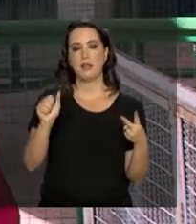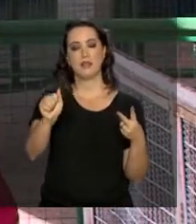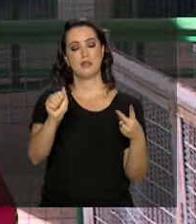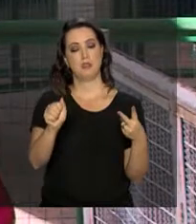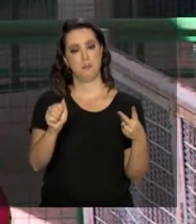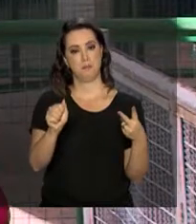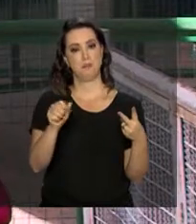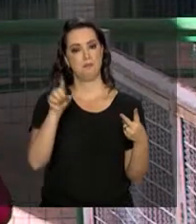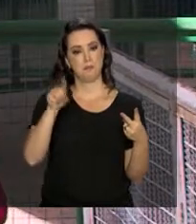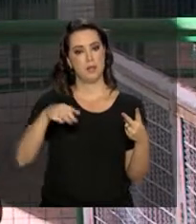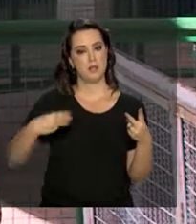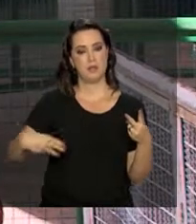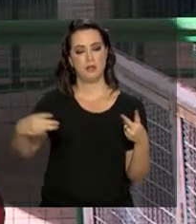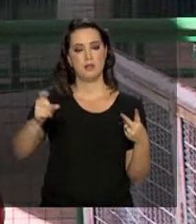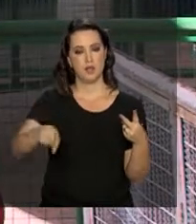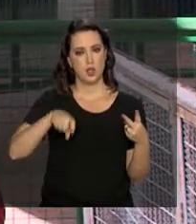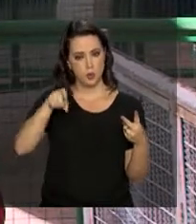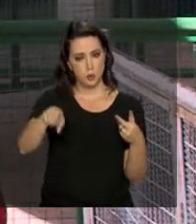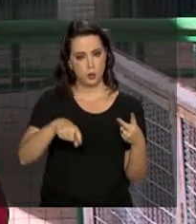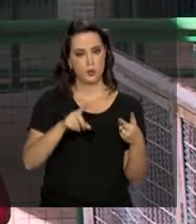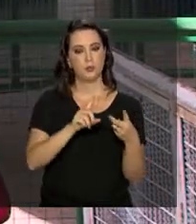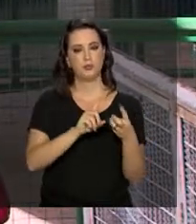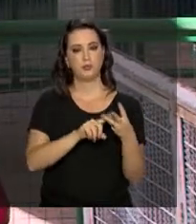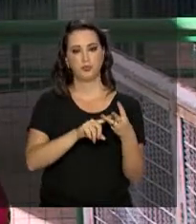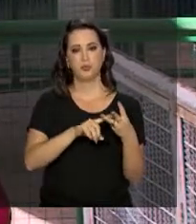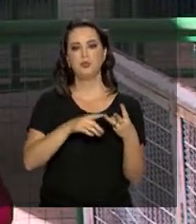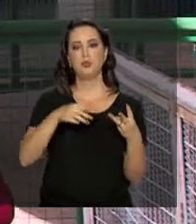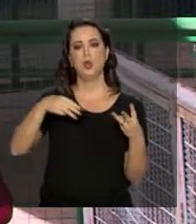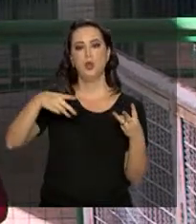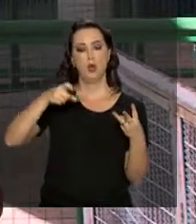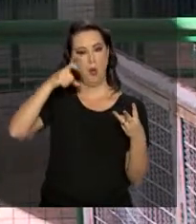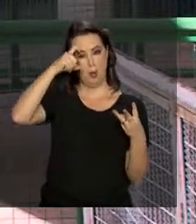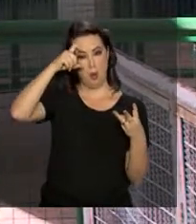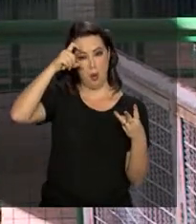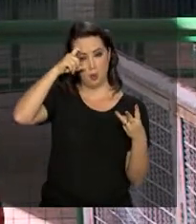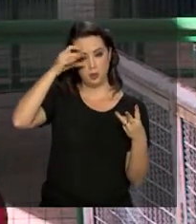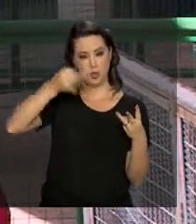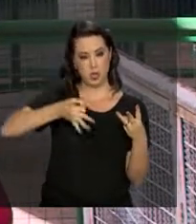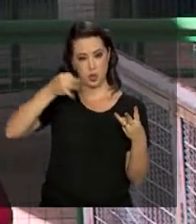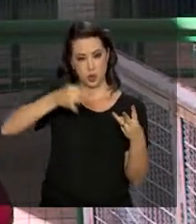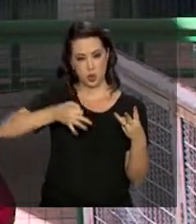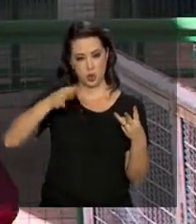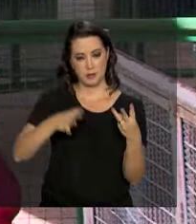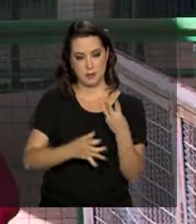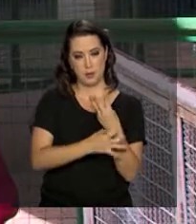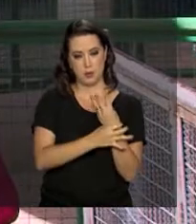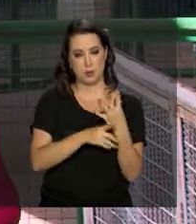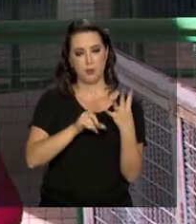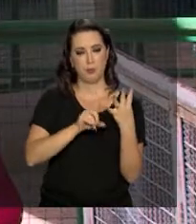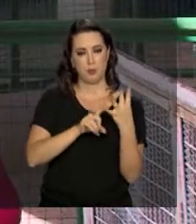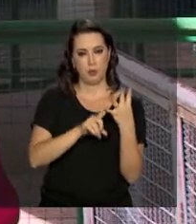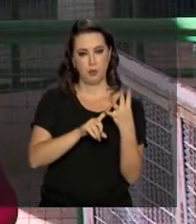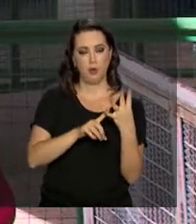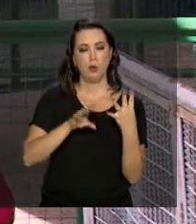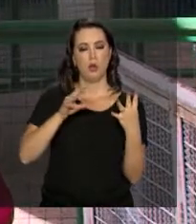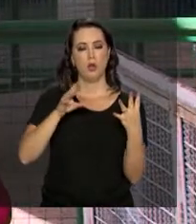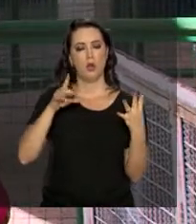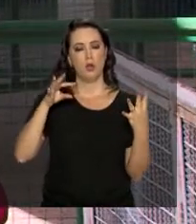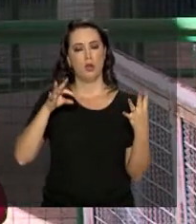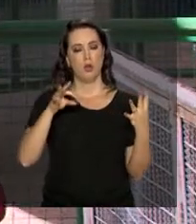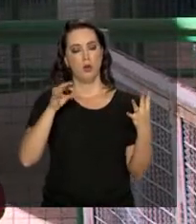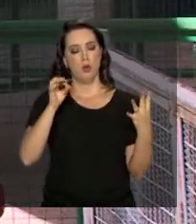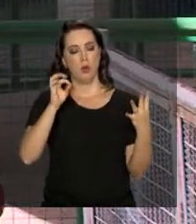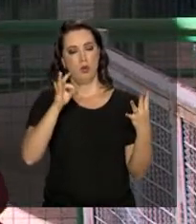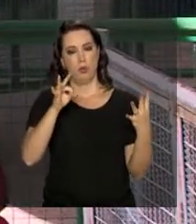da Agricultura, o juiz federal Sérgio Moro como ministro da Justiça e Segurança Pública, o tenente-coronel e